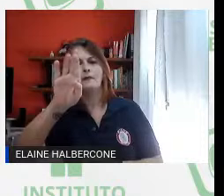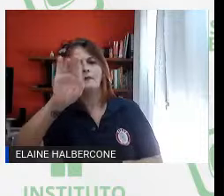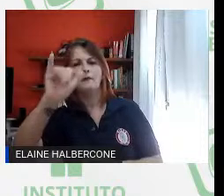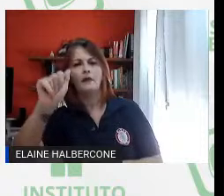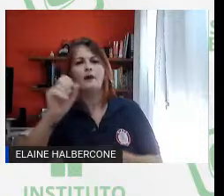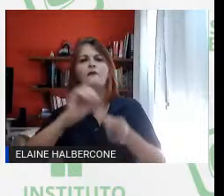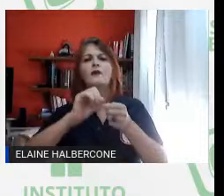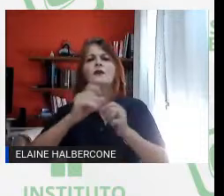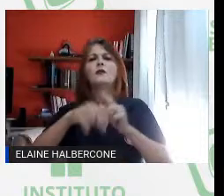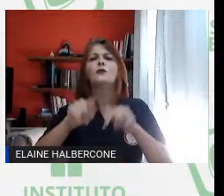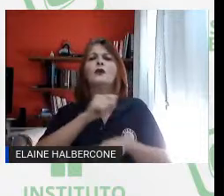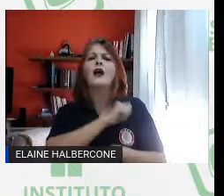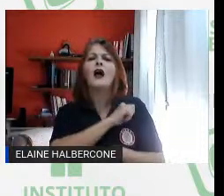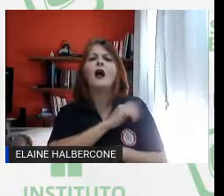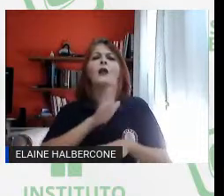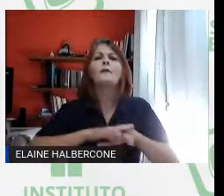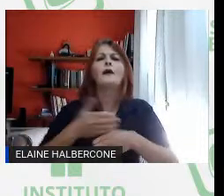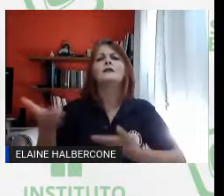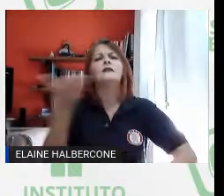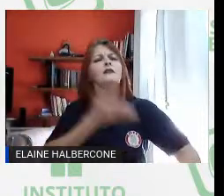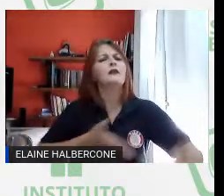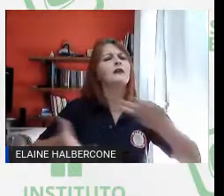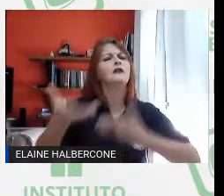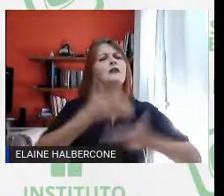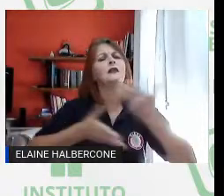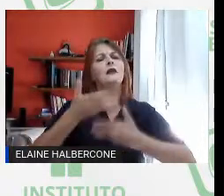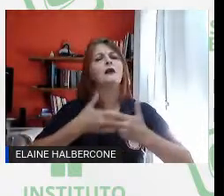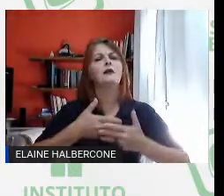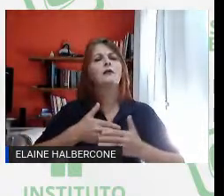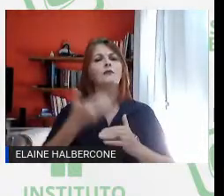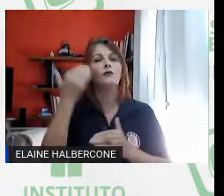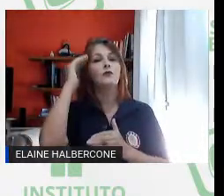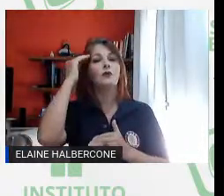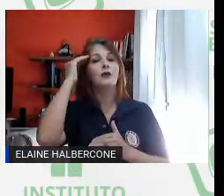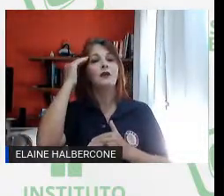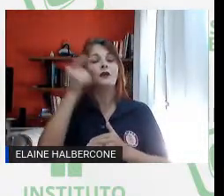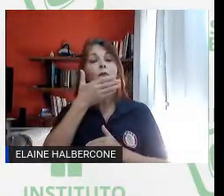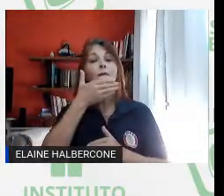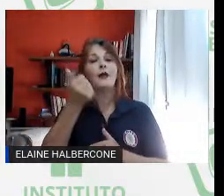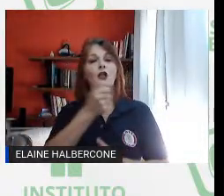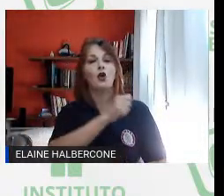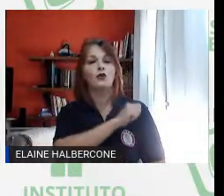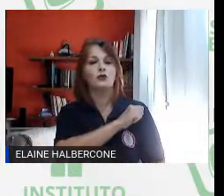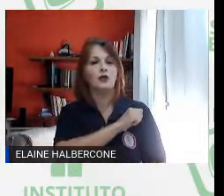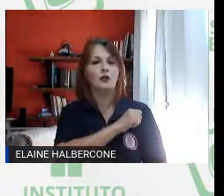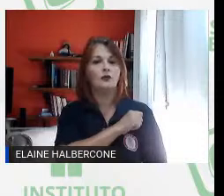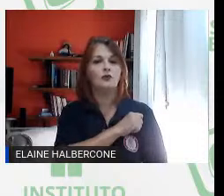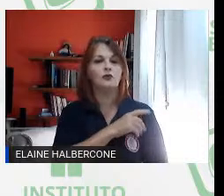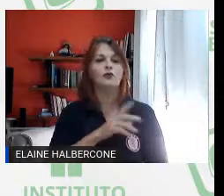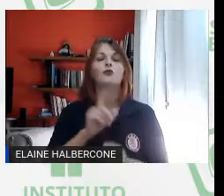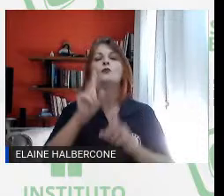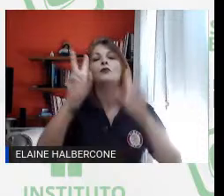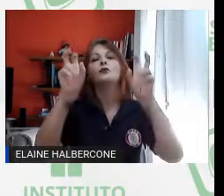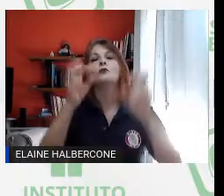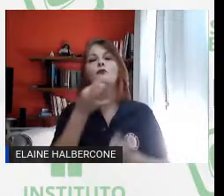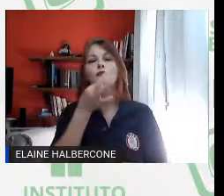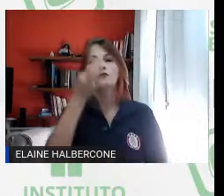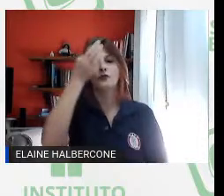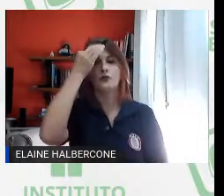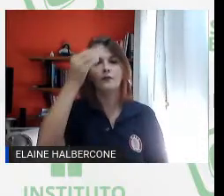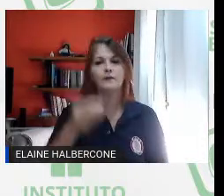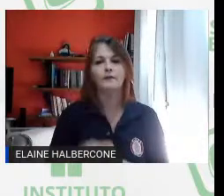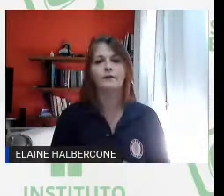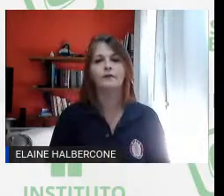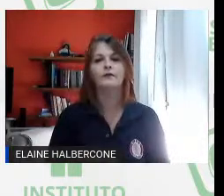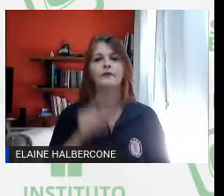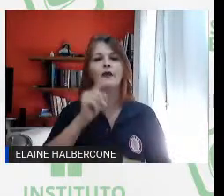fazer com que a aula ficasse mais dinâmica e os alunos pudessem ter uma compreensão maior do assunto sobre função afim. A atividade foi